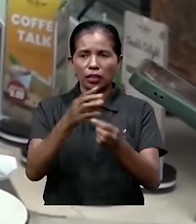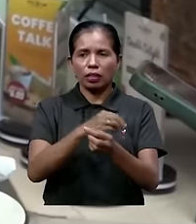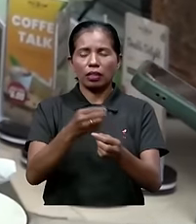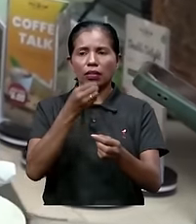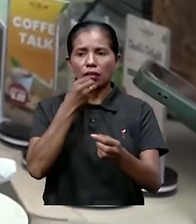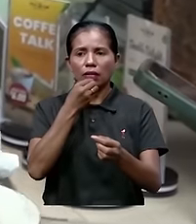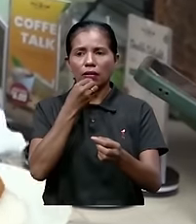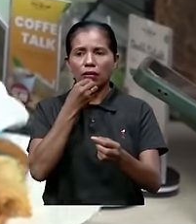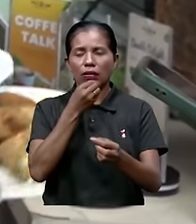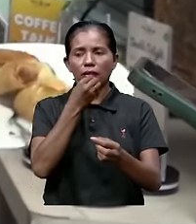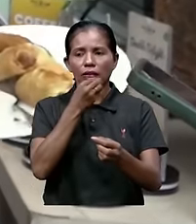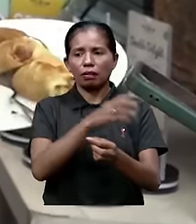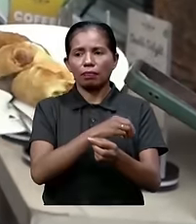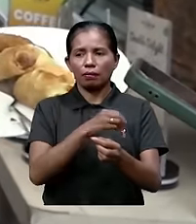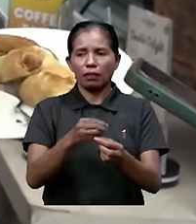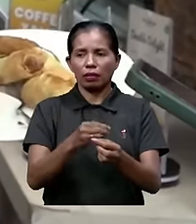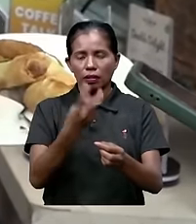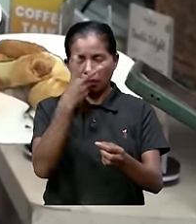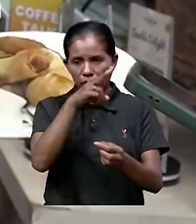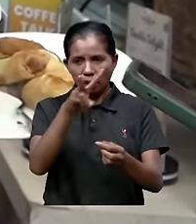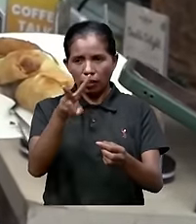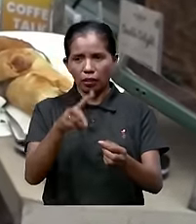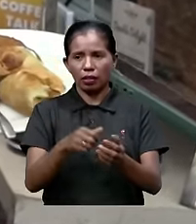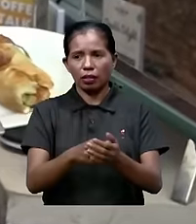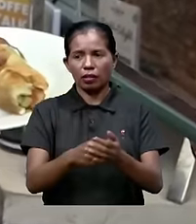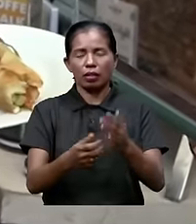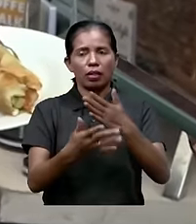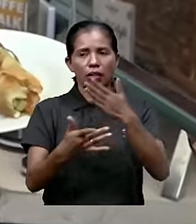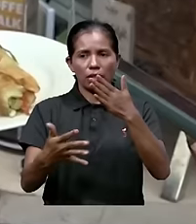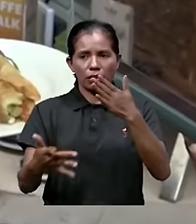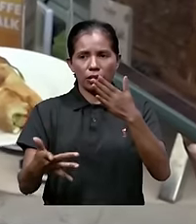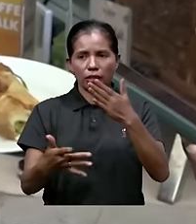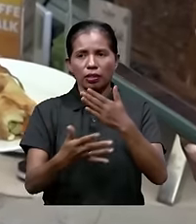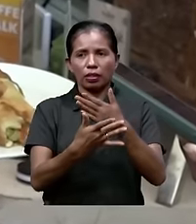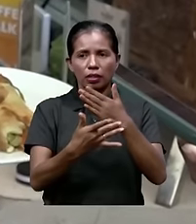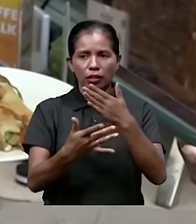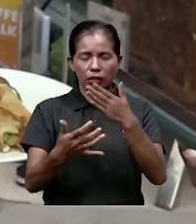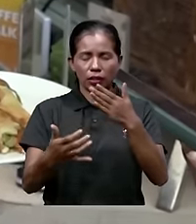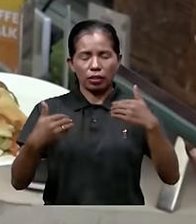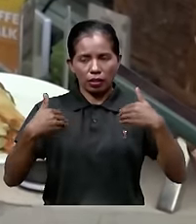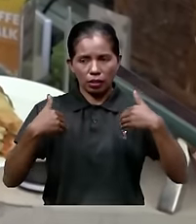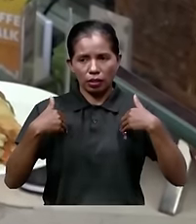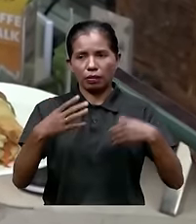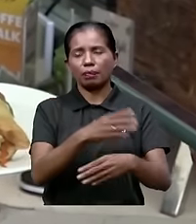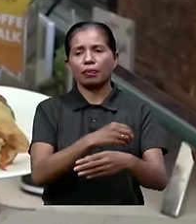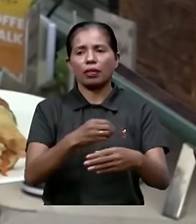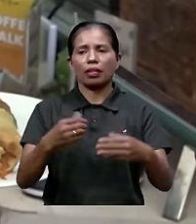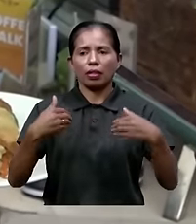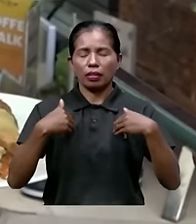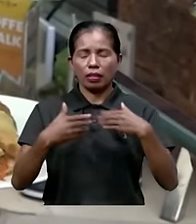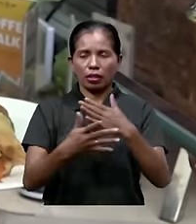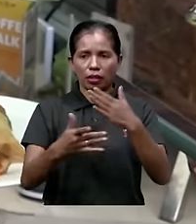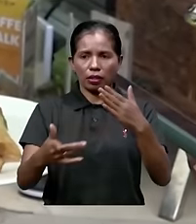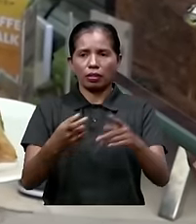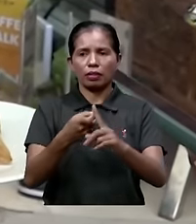excelência ministro Nianal depois de itabote rareca tá ran sai quedas é tá fui mai e até que as frasco né é na realidade rango sai